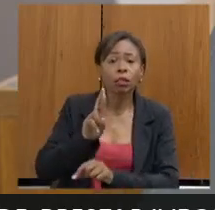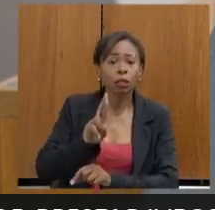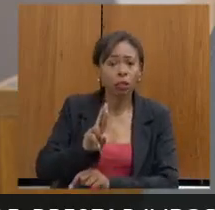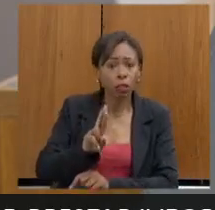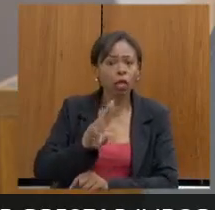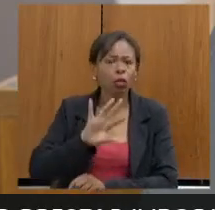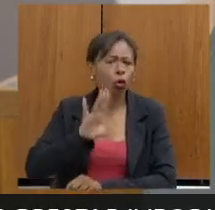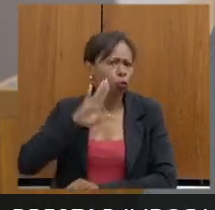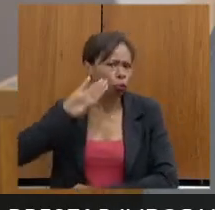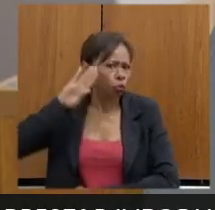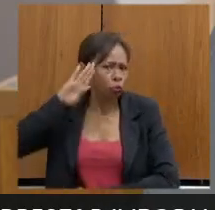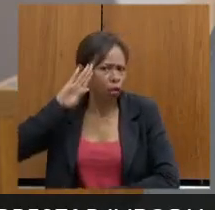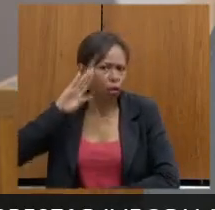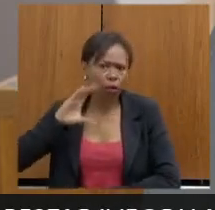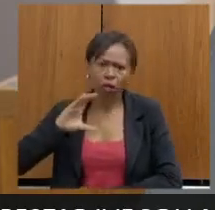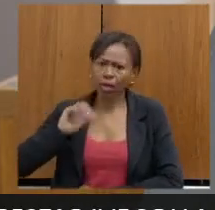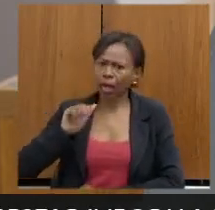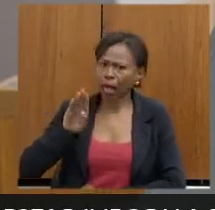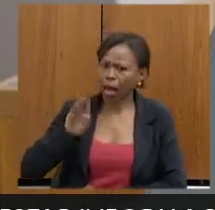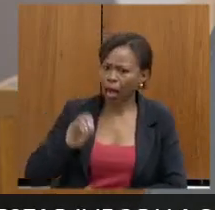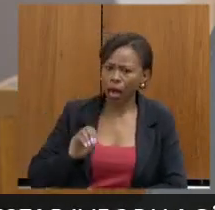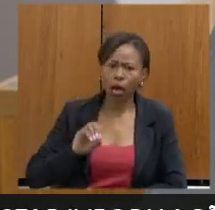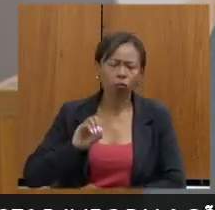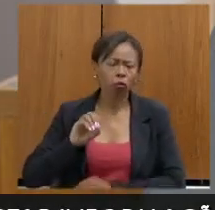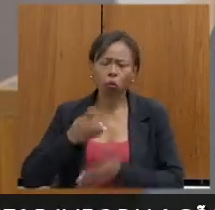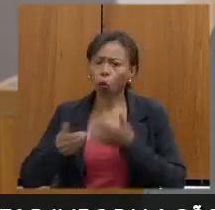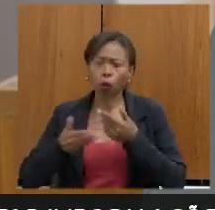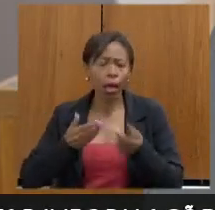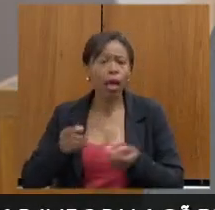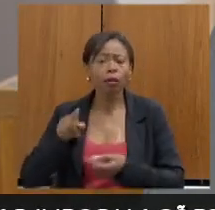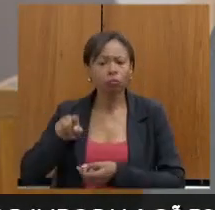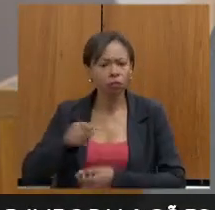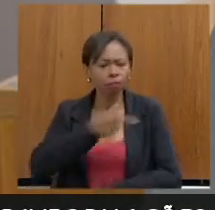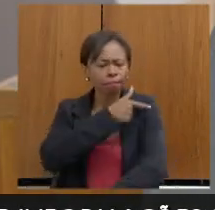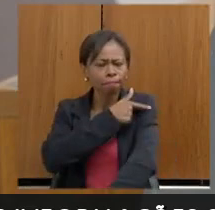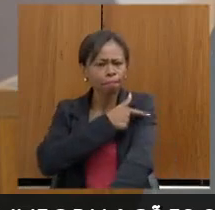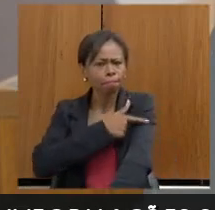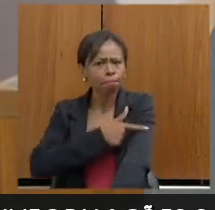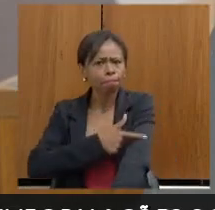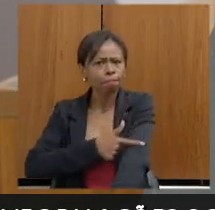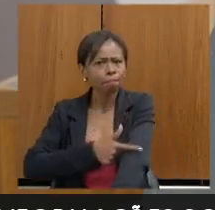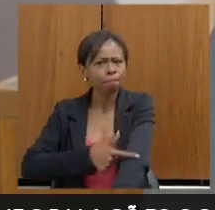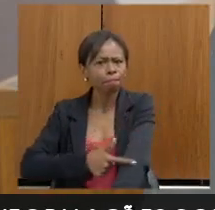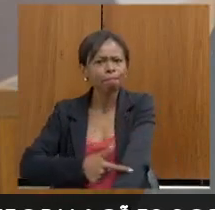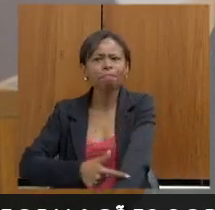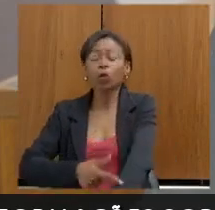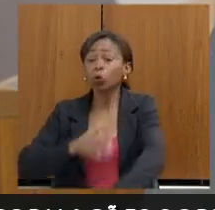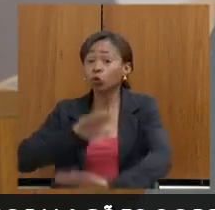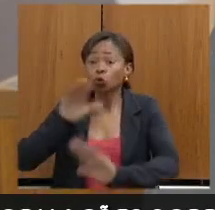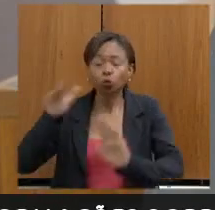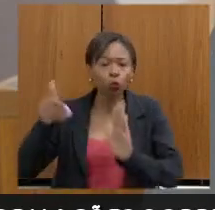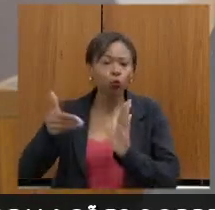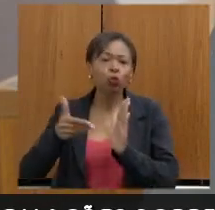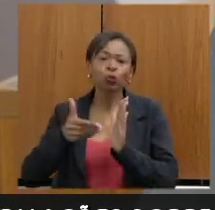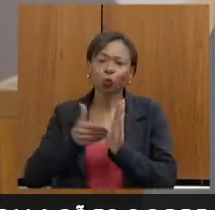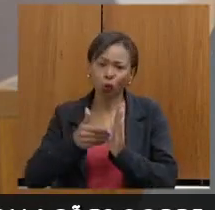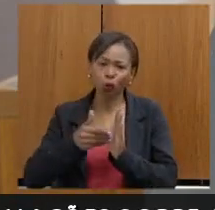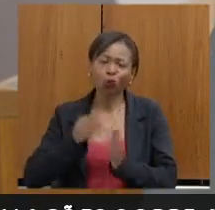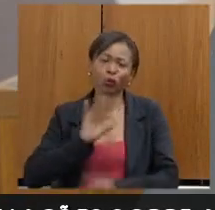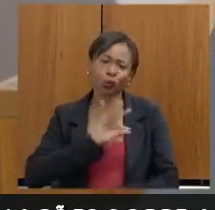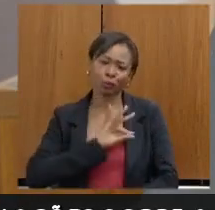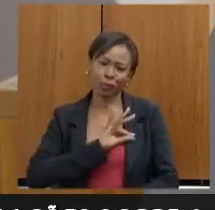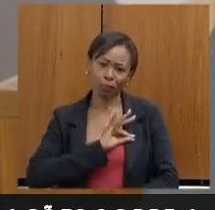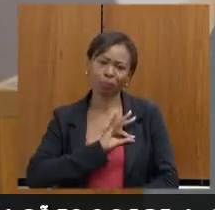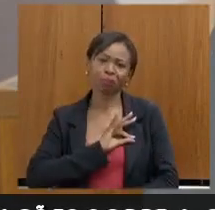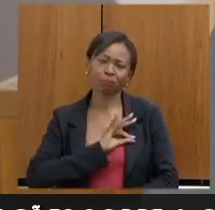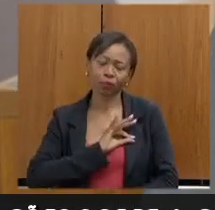altura e com uma educação e impressionante todos sem exceção e